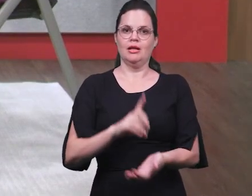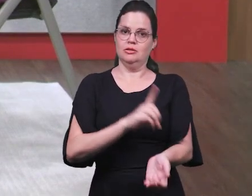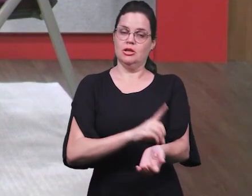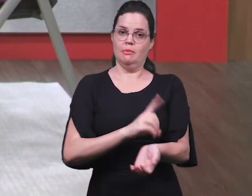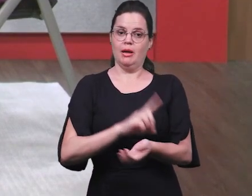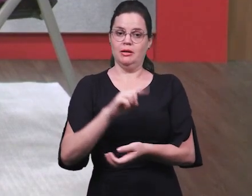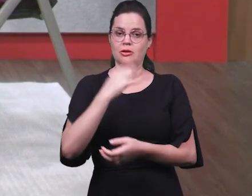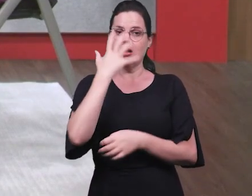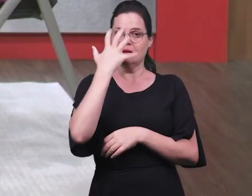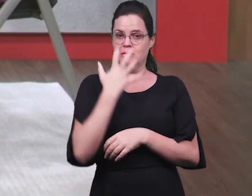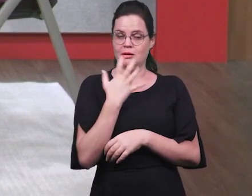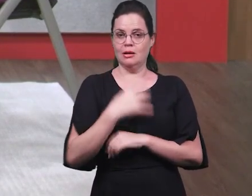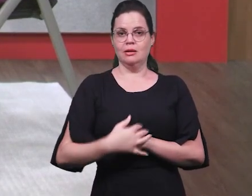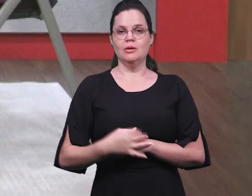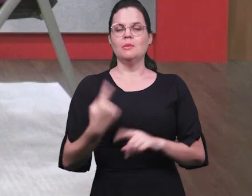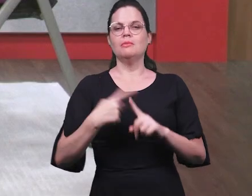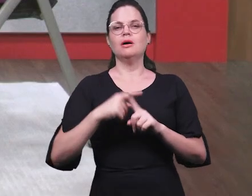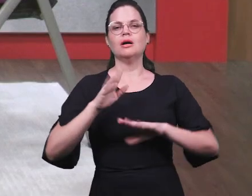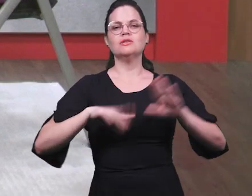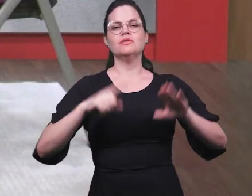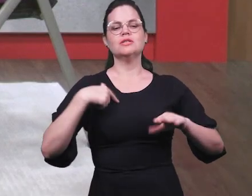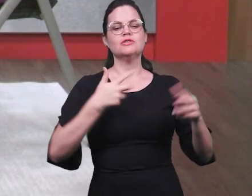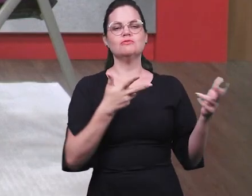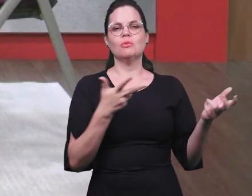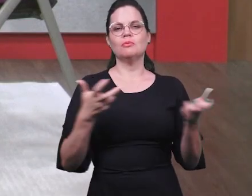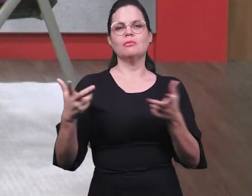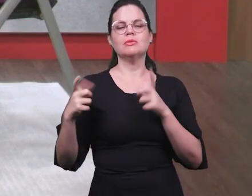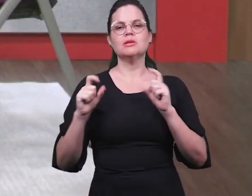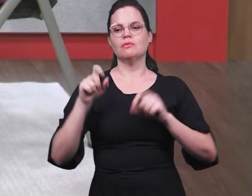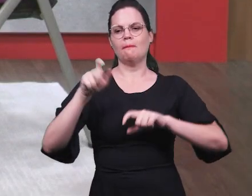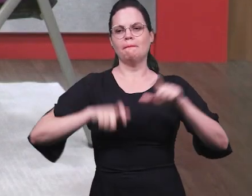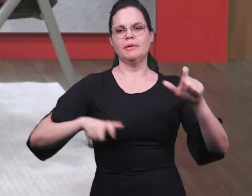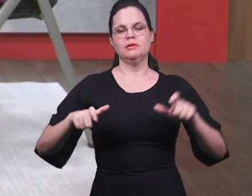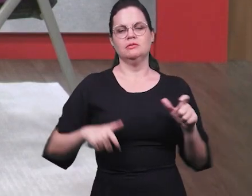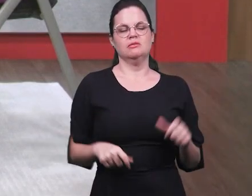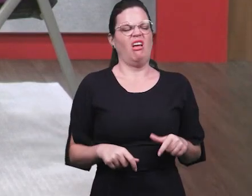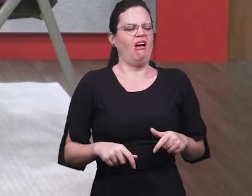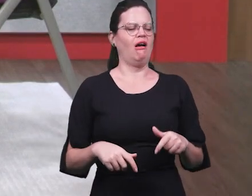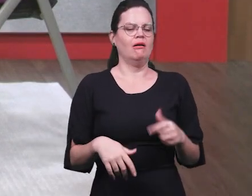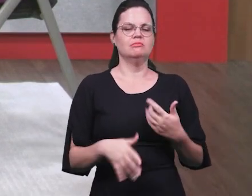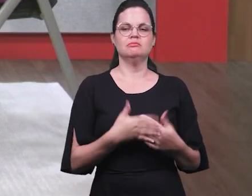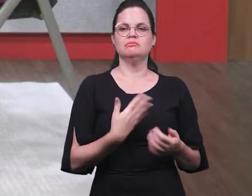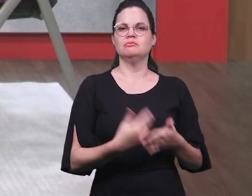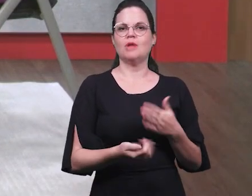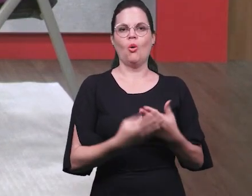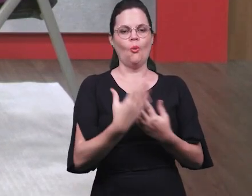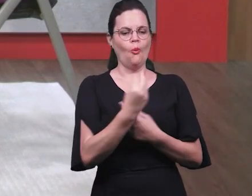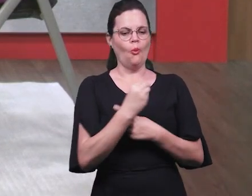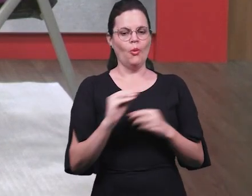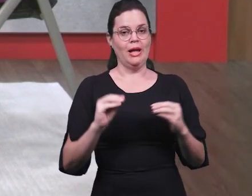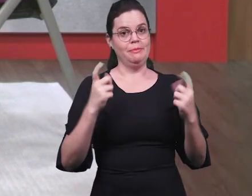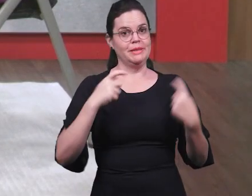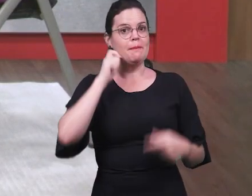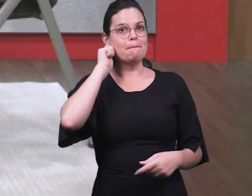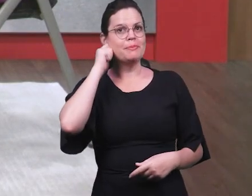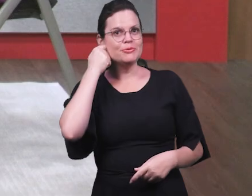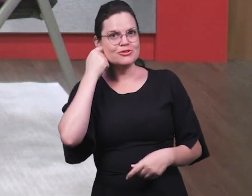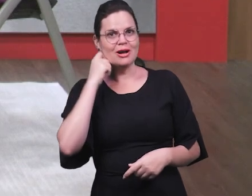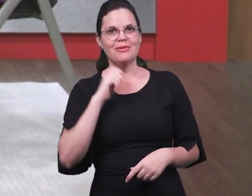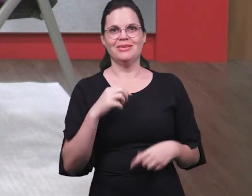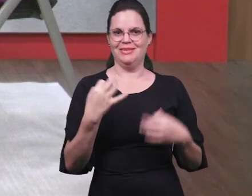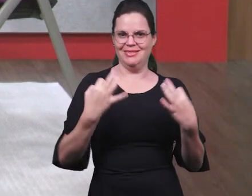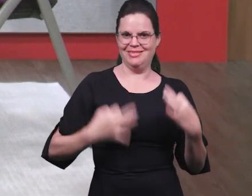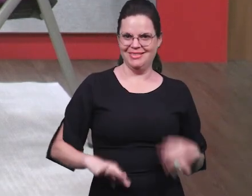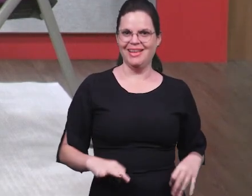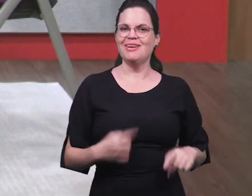muito séria. E muitas vezes a gente vê os pacientes se descuidando um pouquinho, né? De vez em quando a gente tem que puxar a orelha